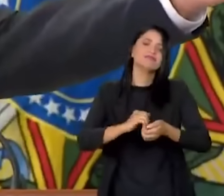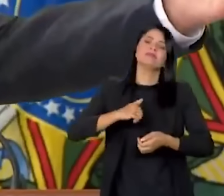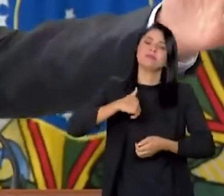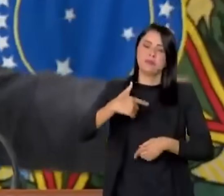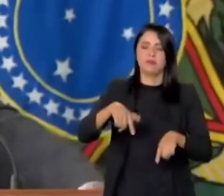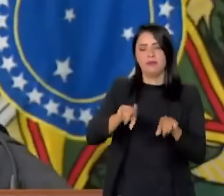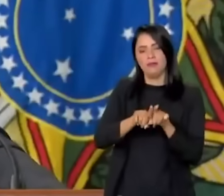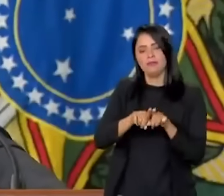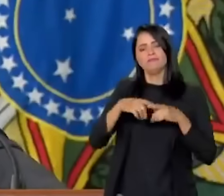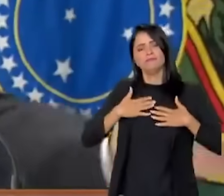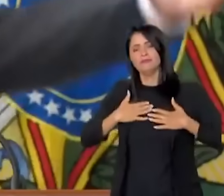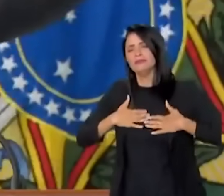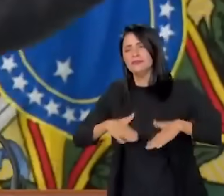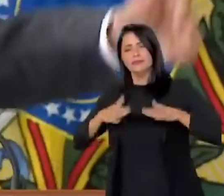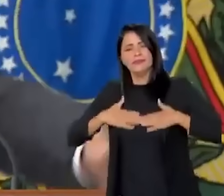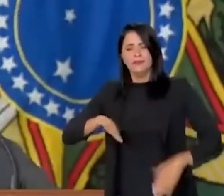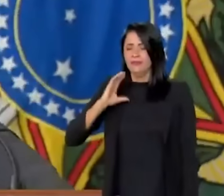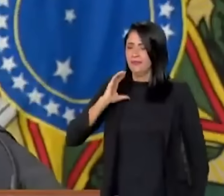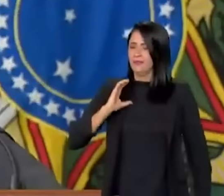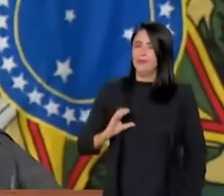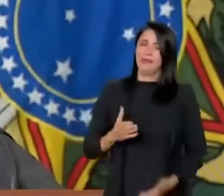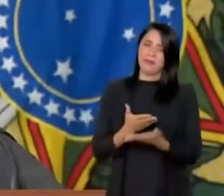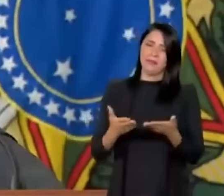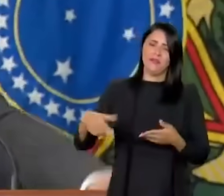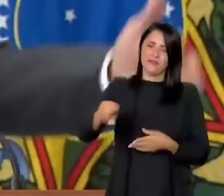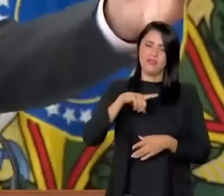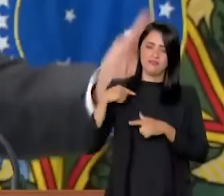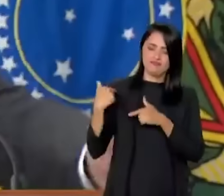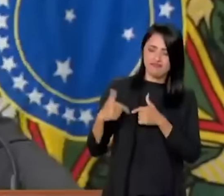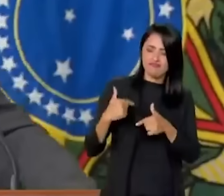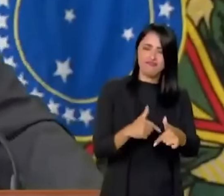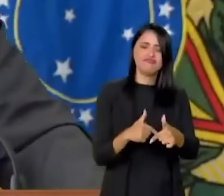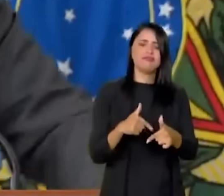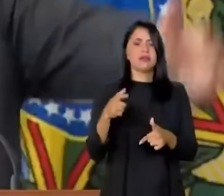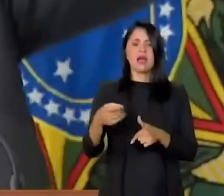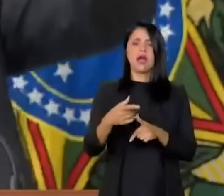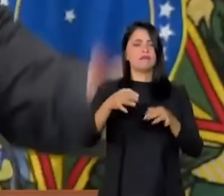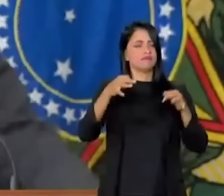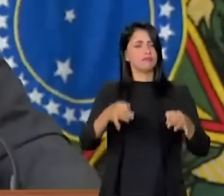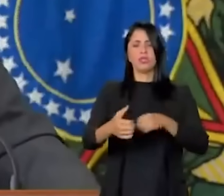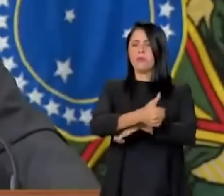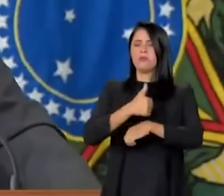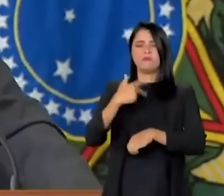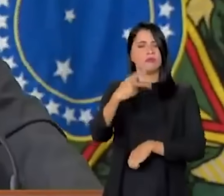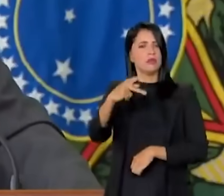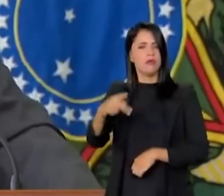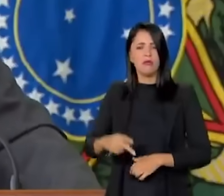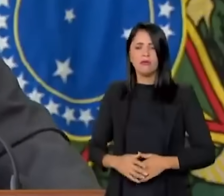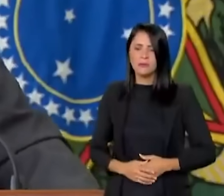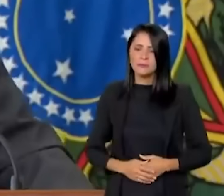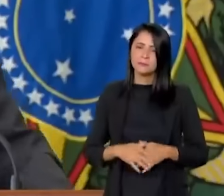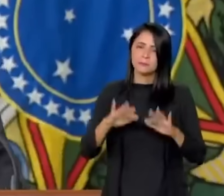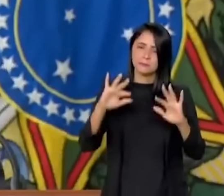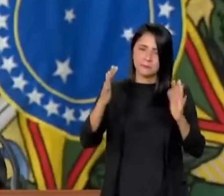mais tranquilidade e cidadania para vocês exercerem a nobre profissão de vocês.